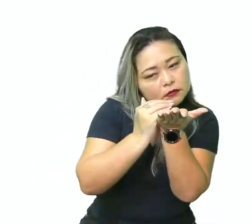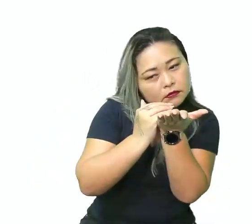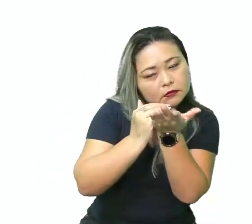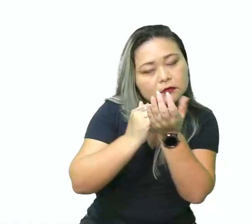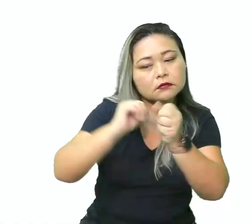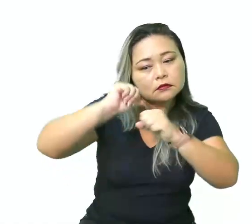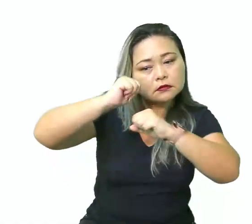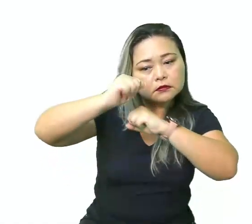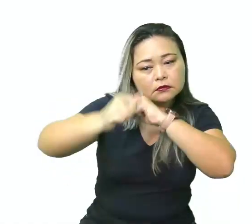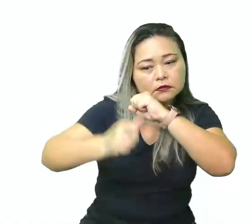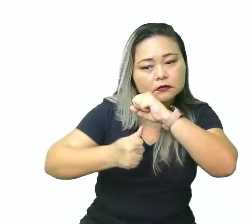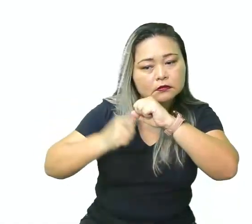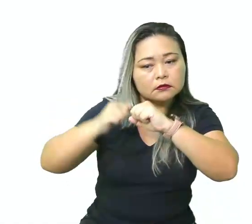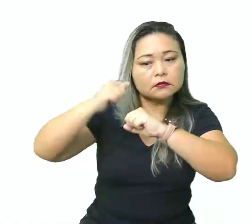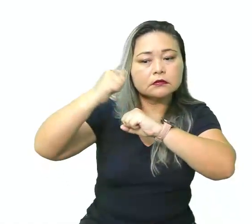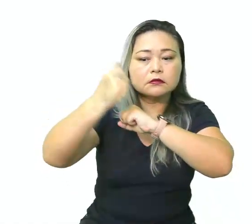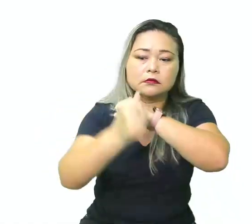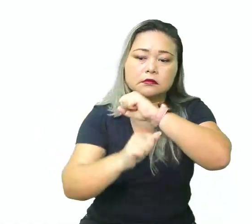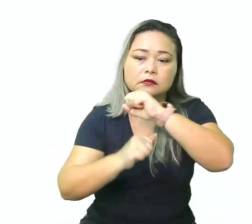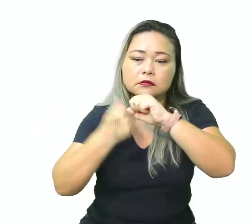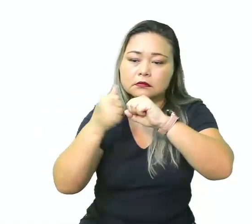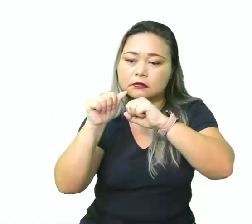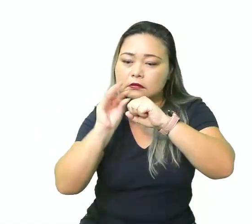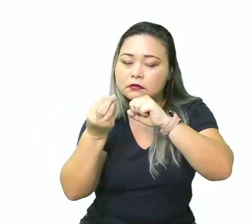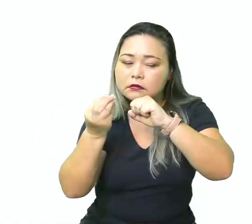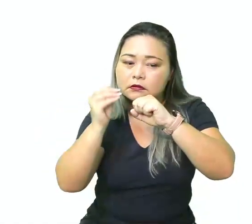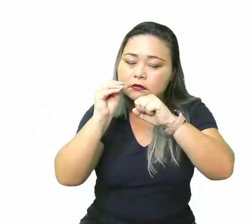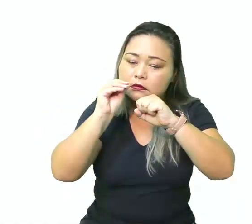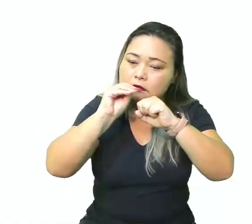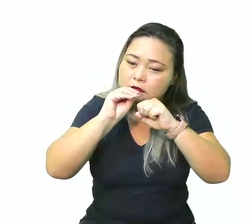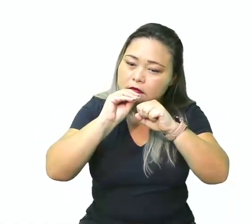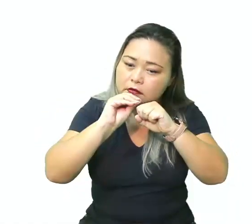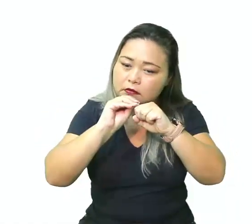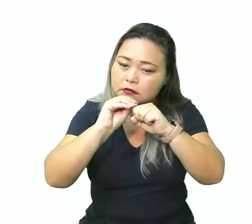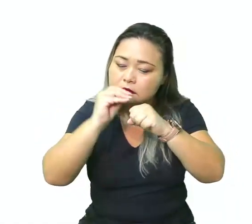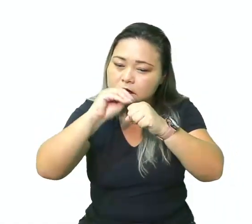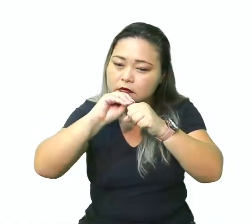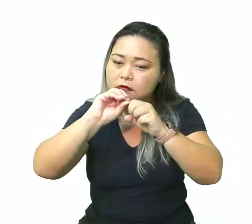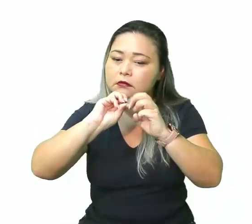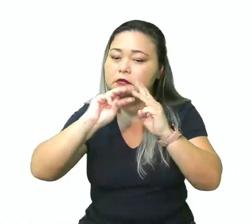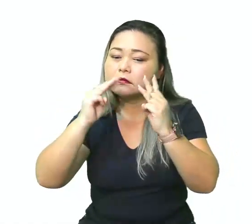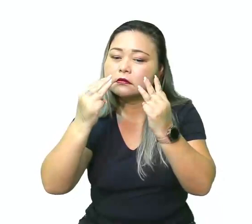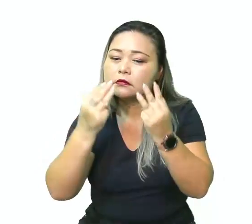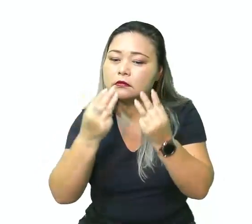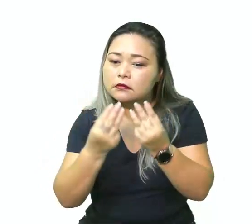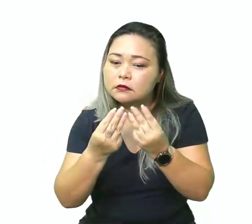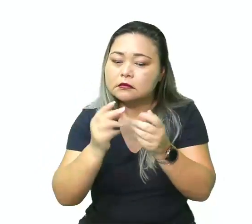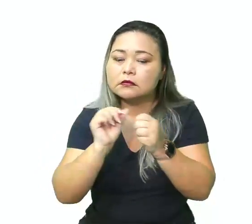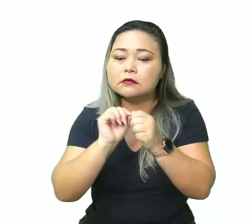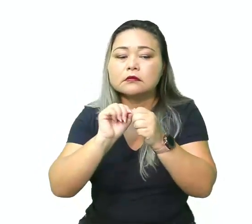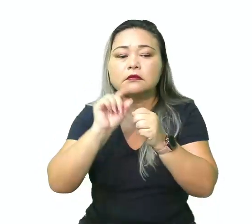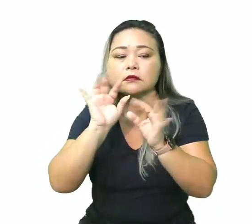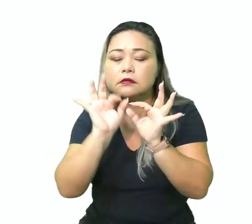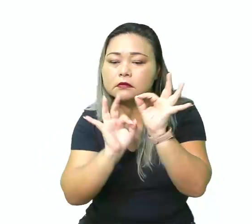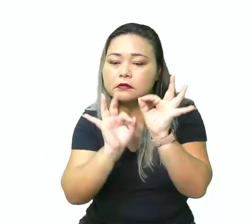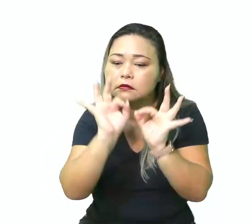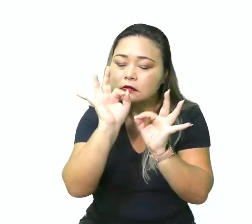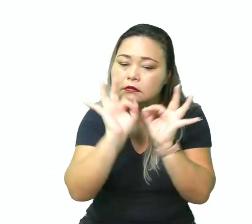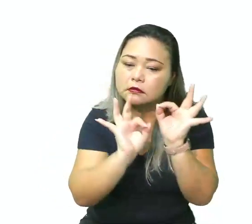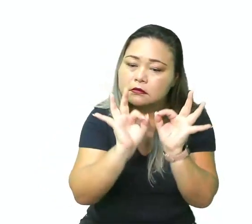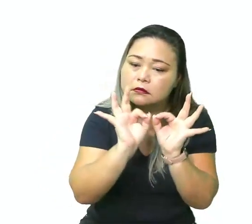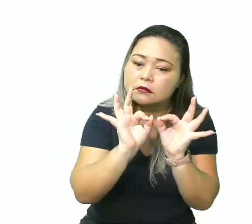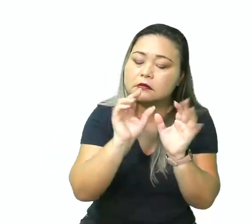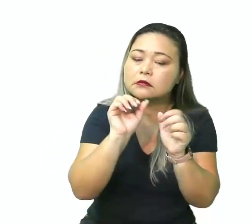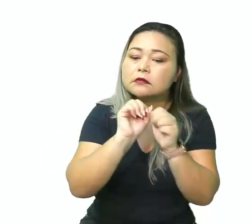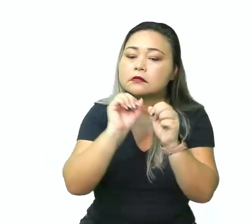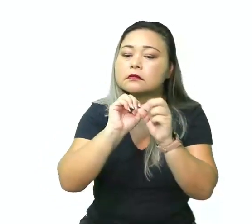do átomo, esse átomo que vai constituir toda a matéria. Então, ele vai ter o início da formação